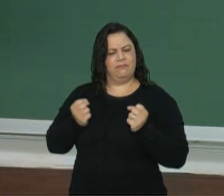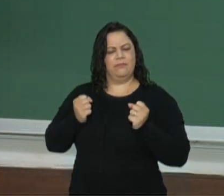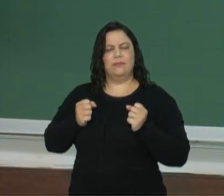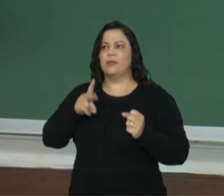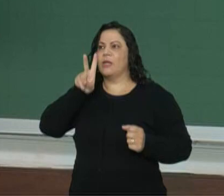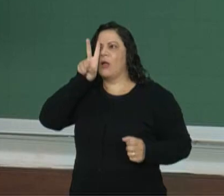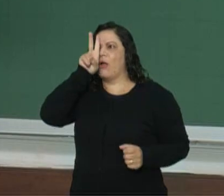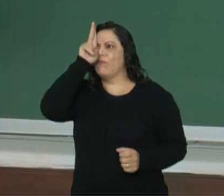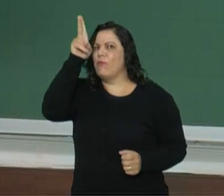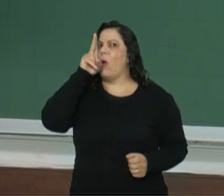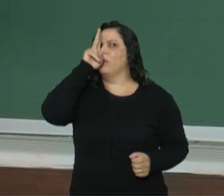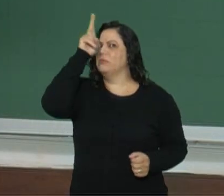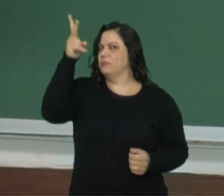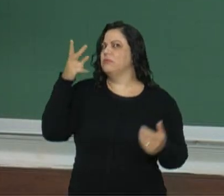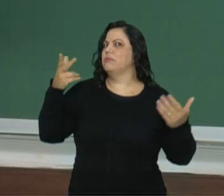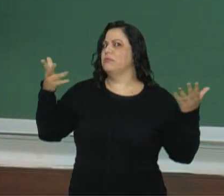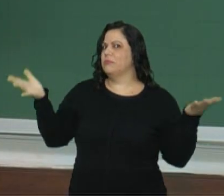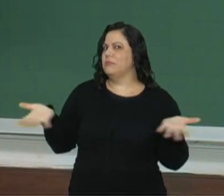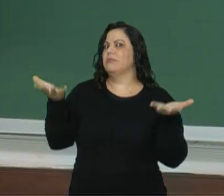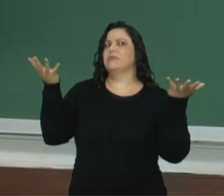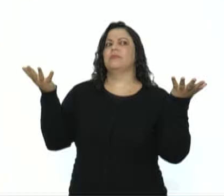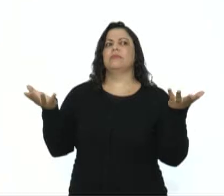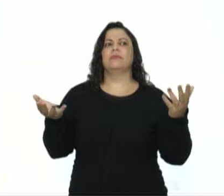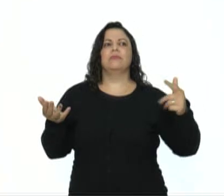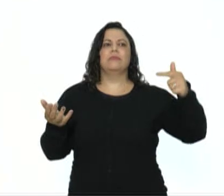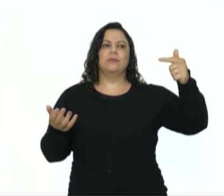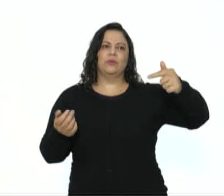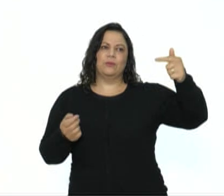Da mesma forma que no sétimo passo,